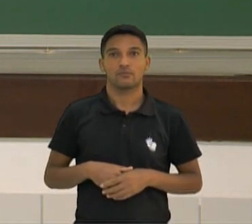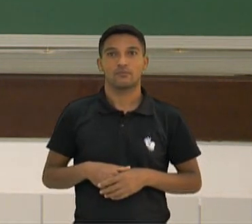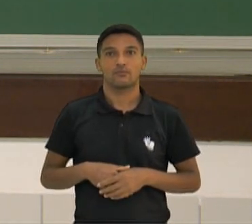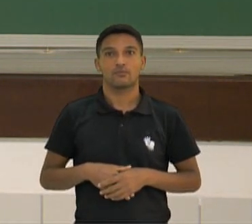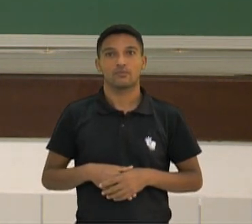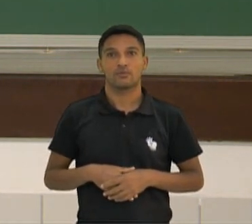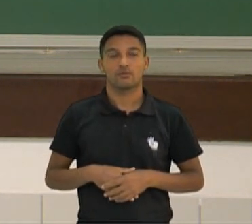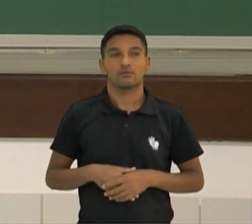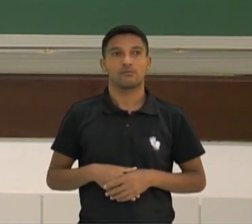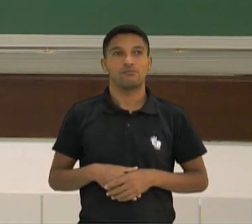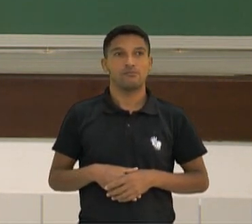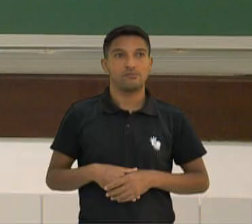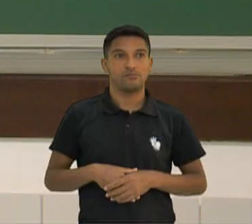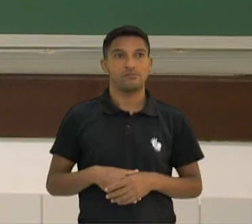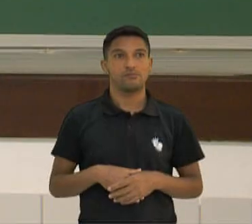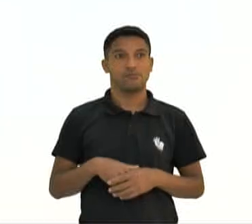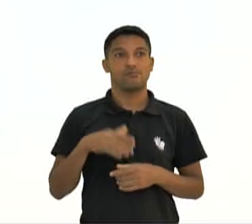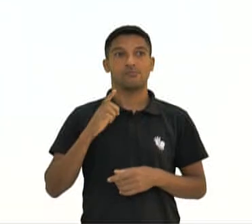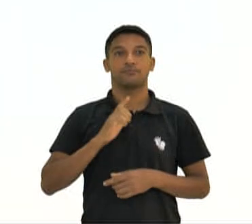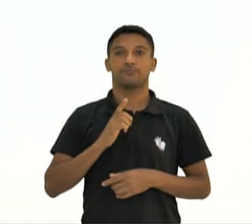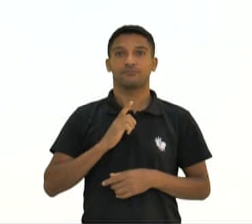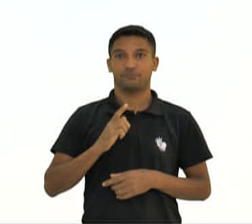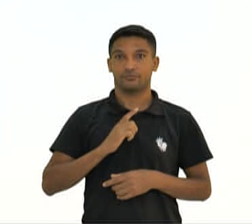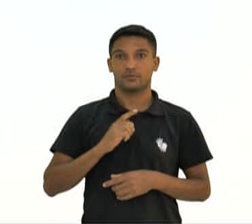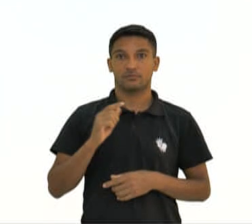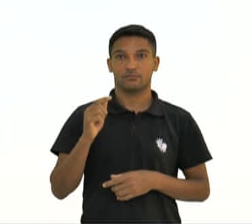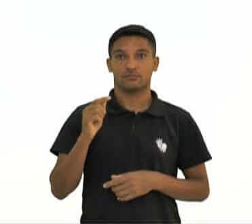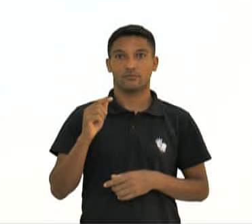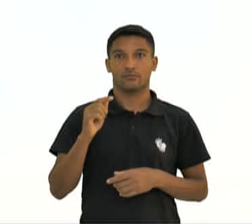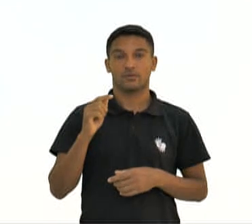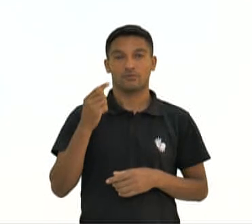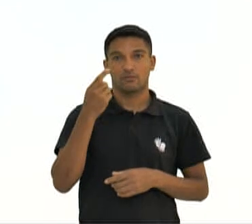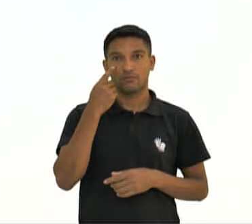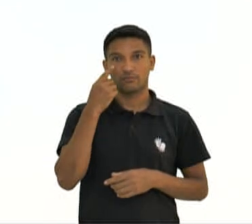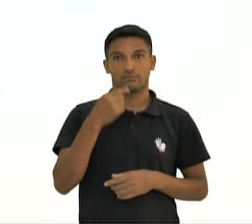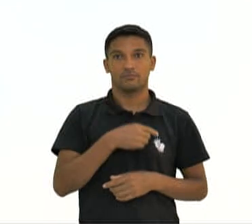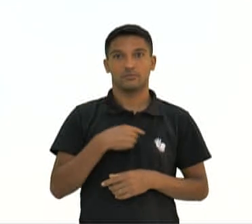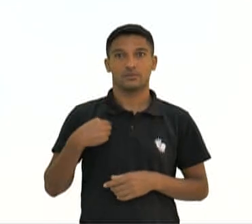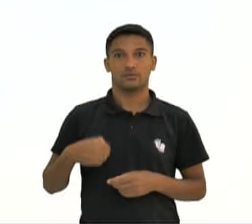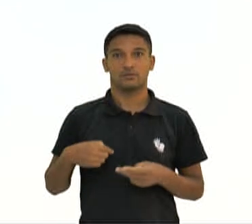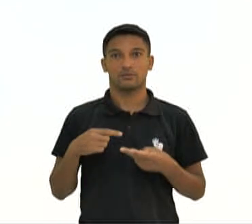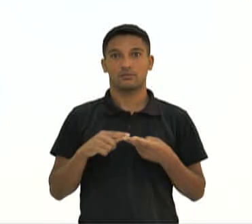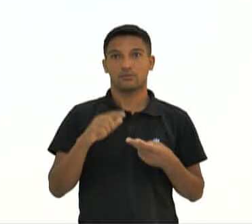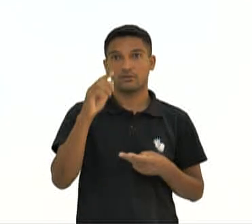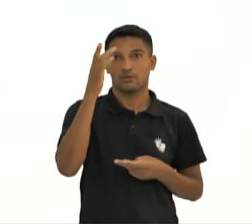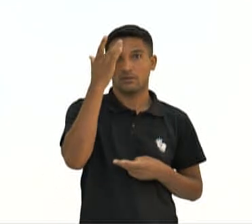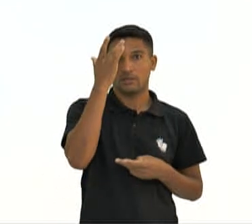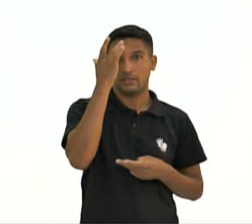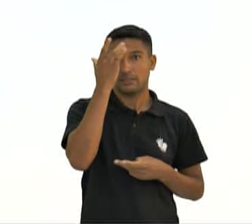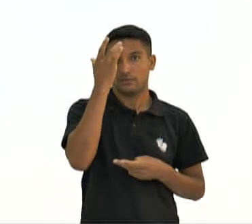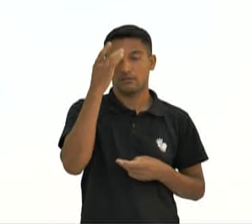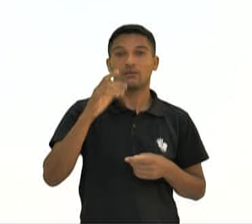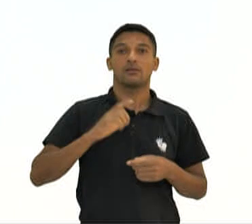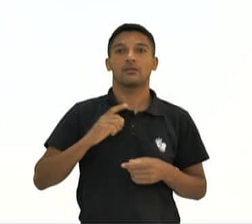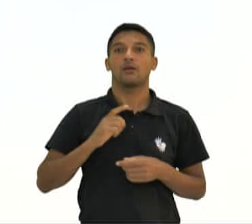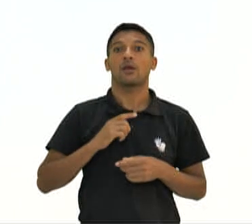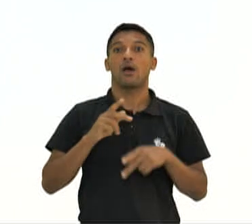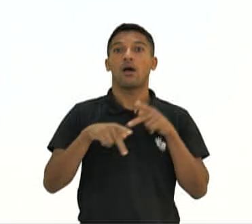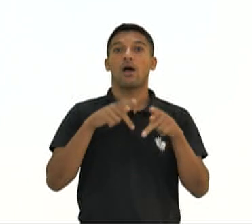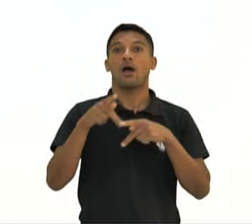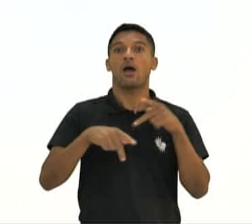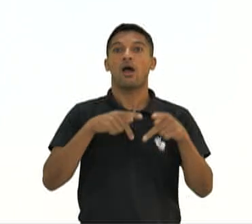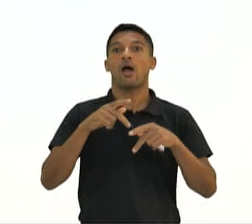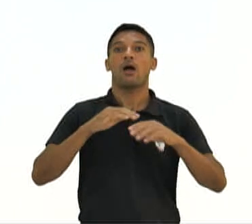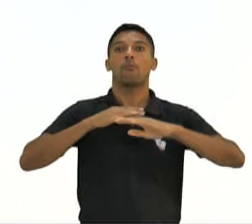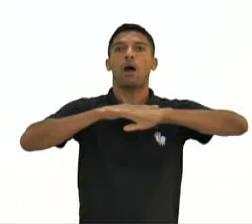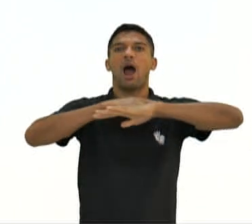né? E temos aqui as concentrações urbanas, aí a China, a Índia tem as maiores aí, né, de população urbana,